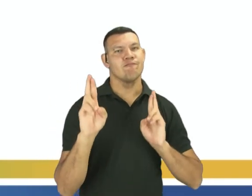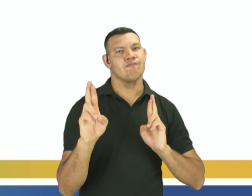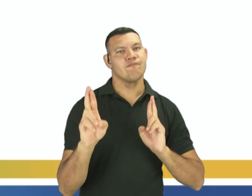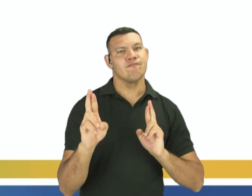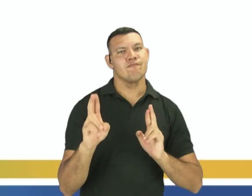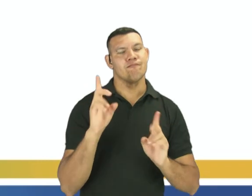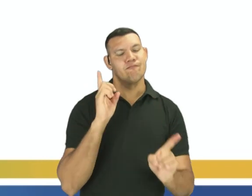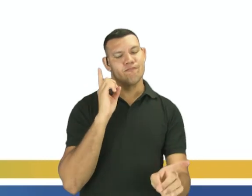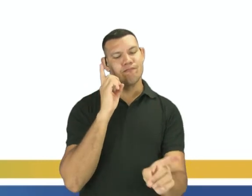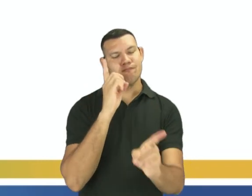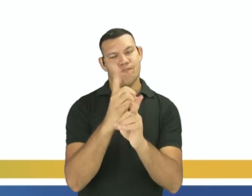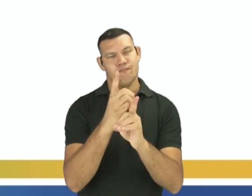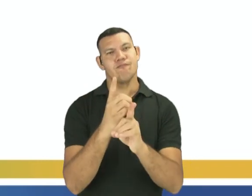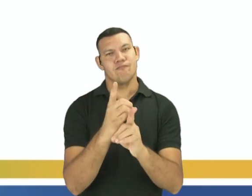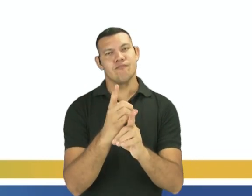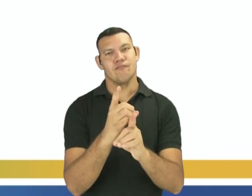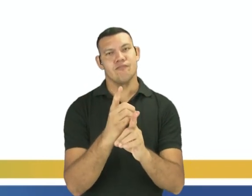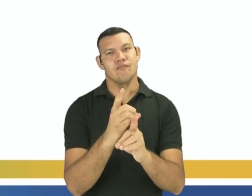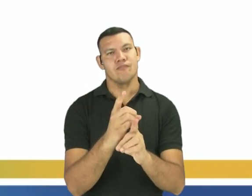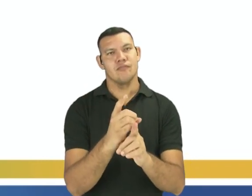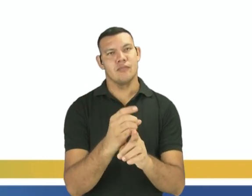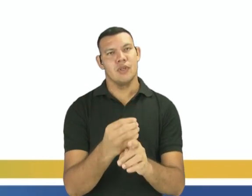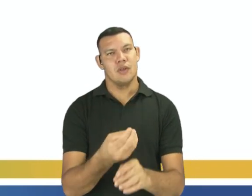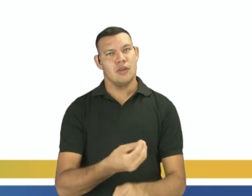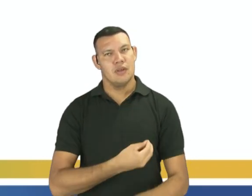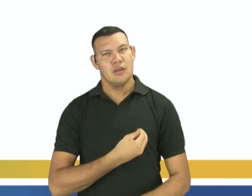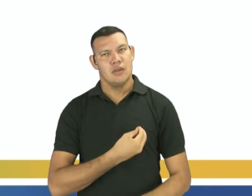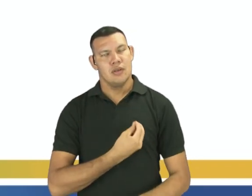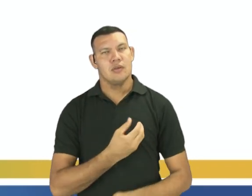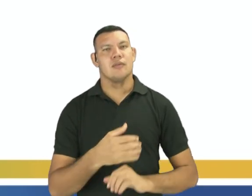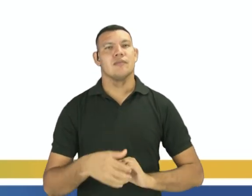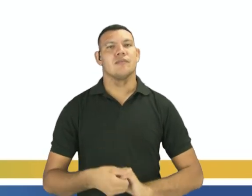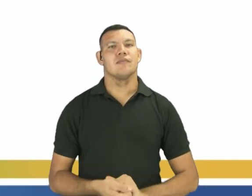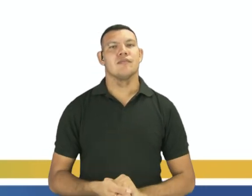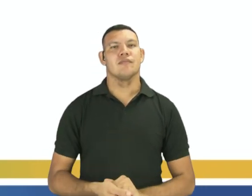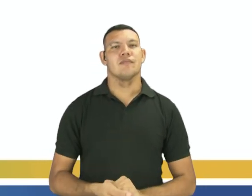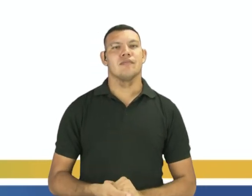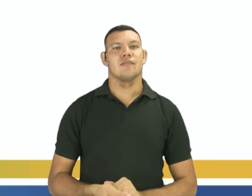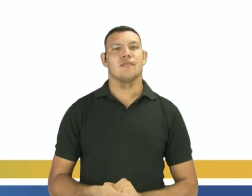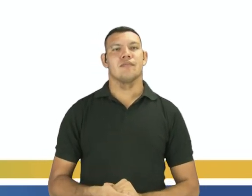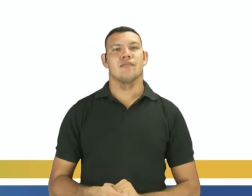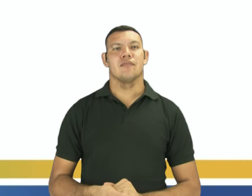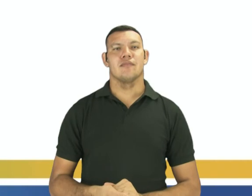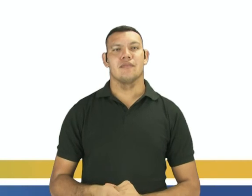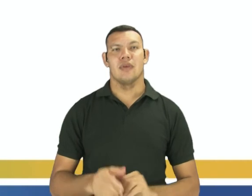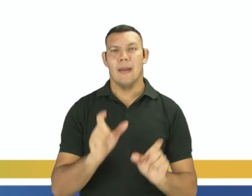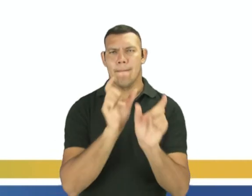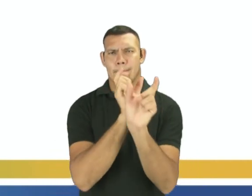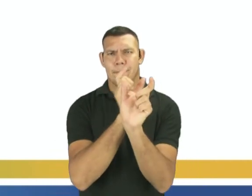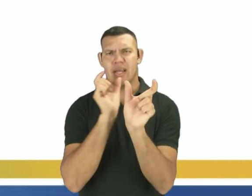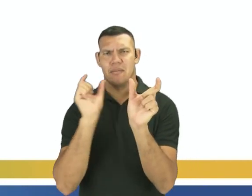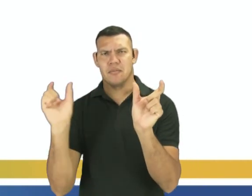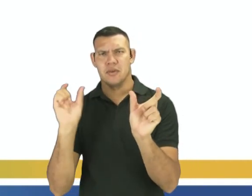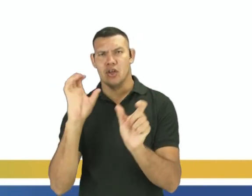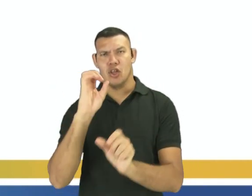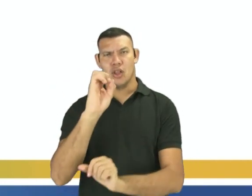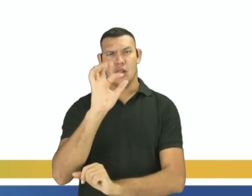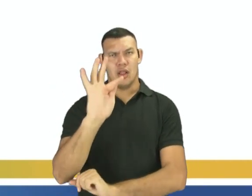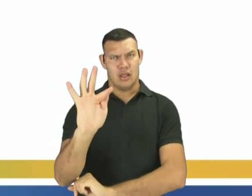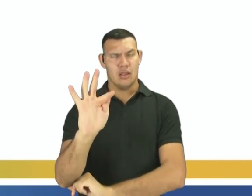sobreviventes. Nós temos, então, a preposição of. Estão vendo? Of. Of é